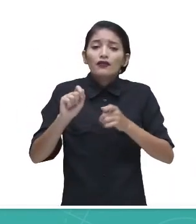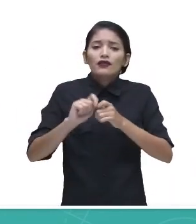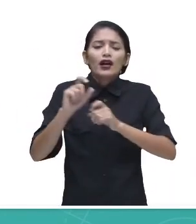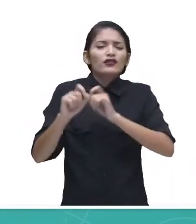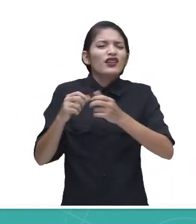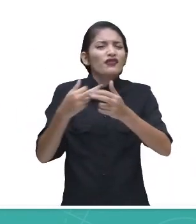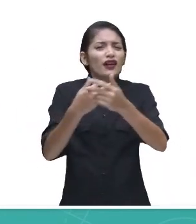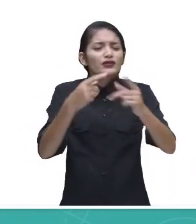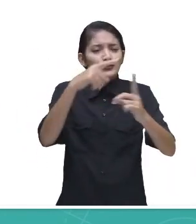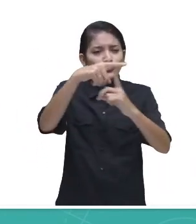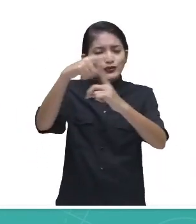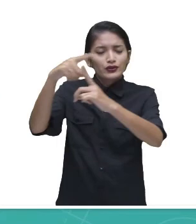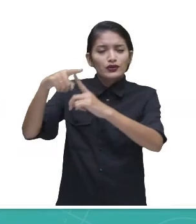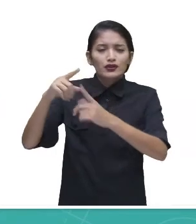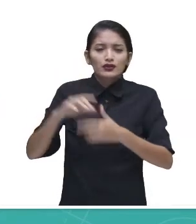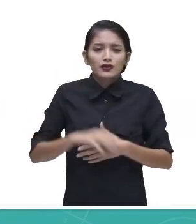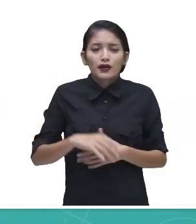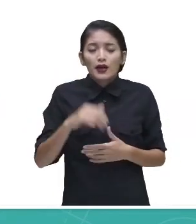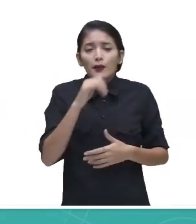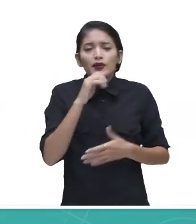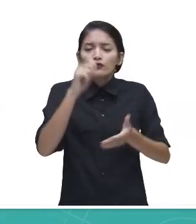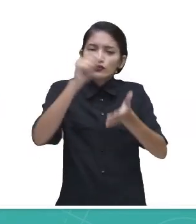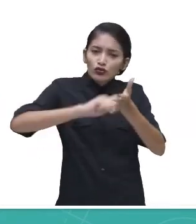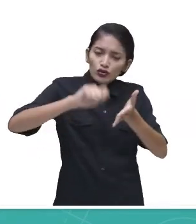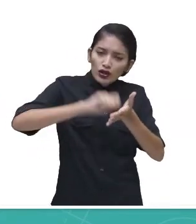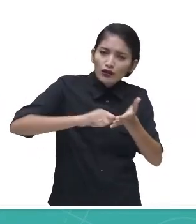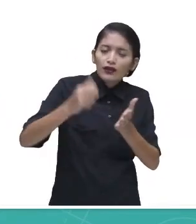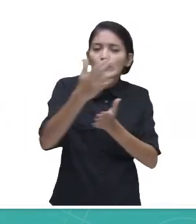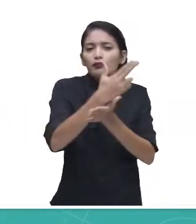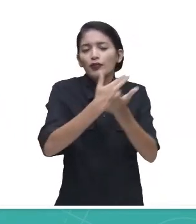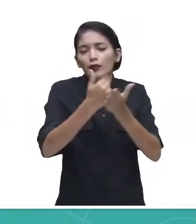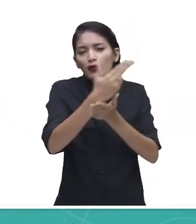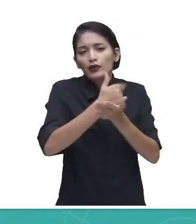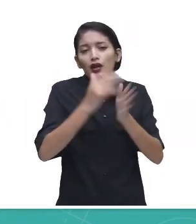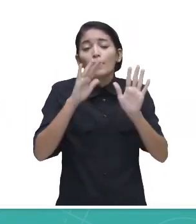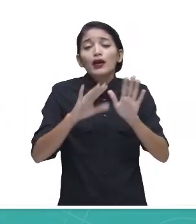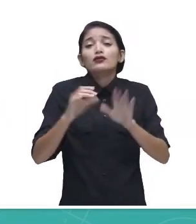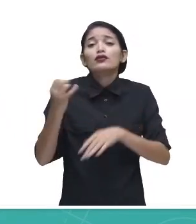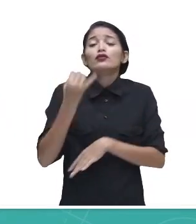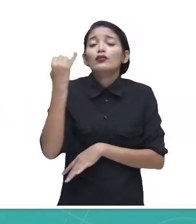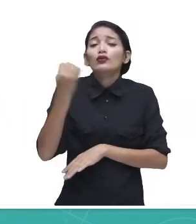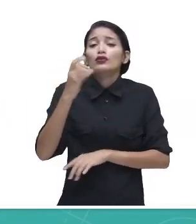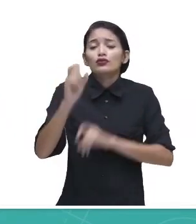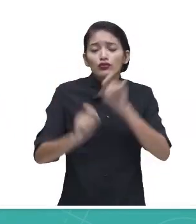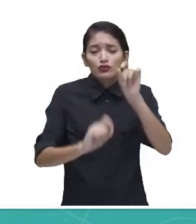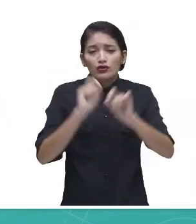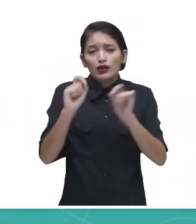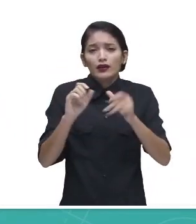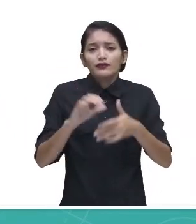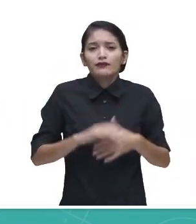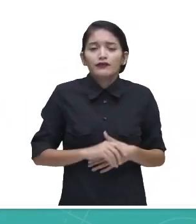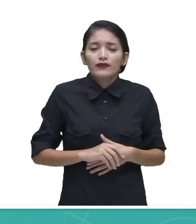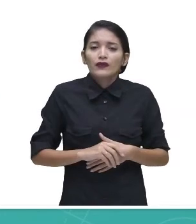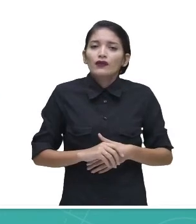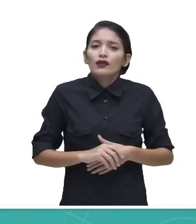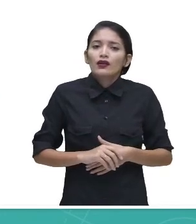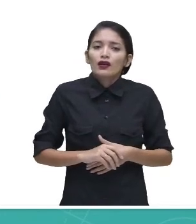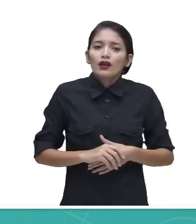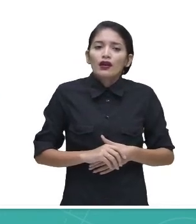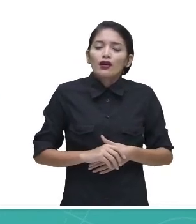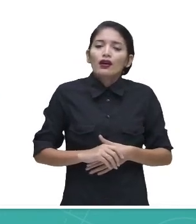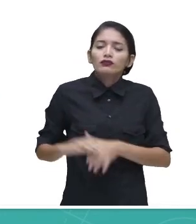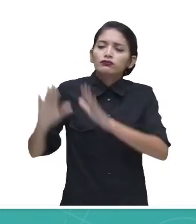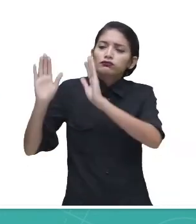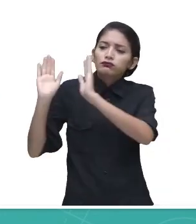diversas formas, ou escrevendo ou desenhando, mas o importante é que você siga os